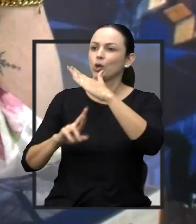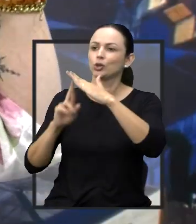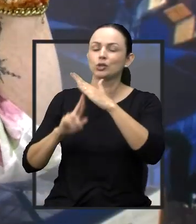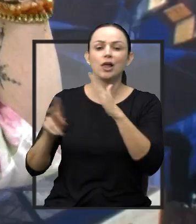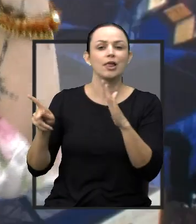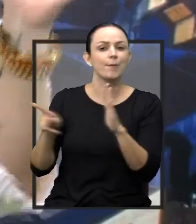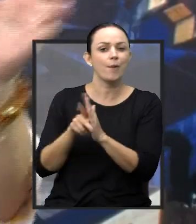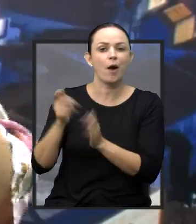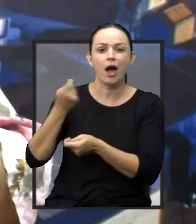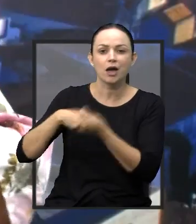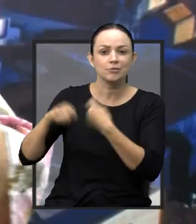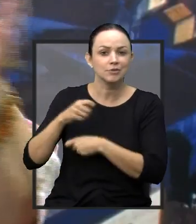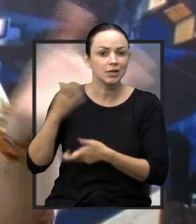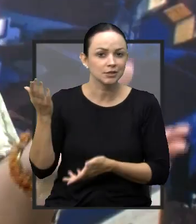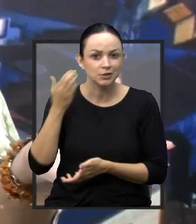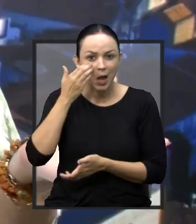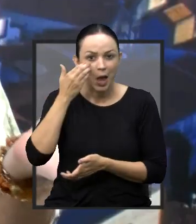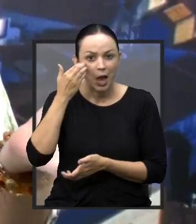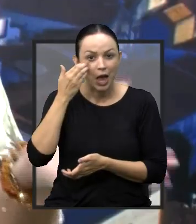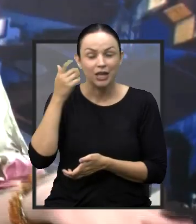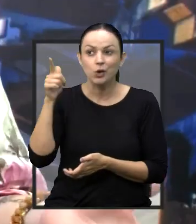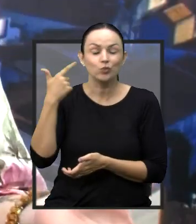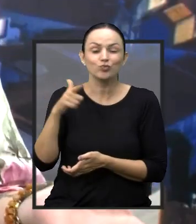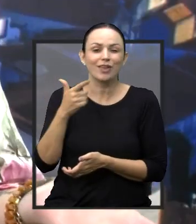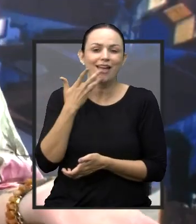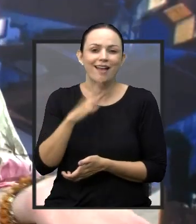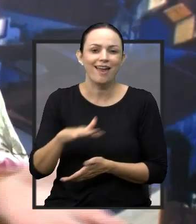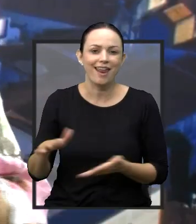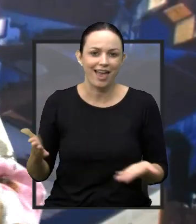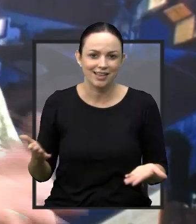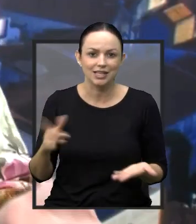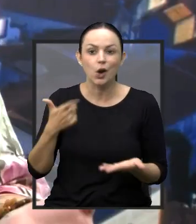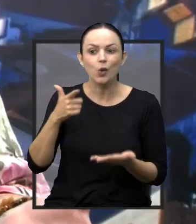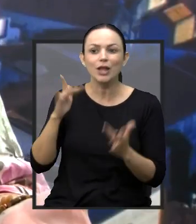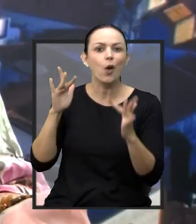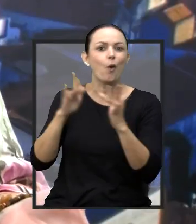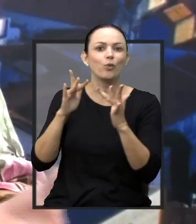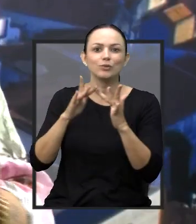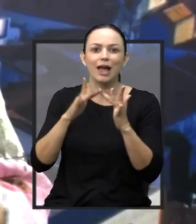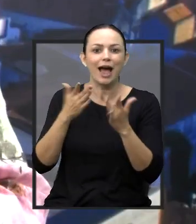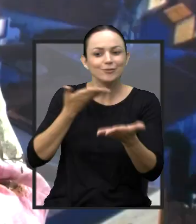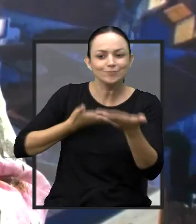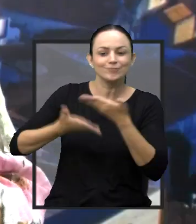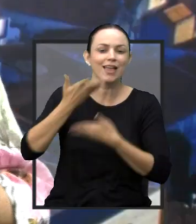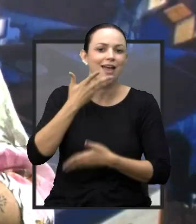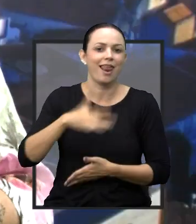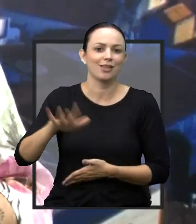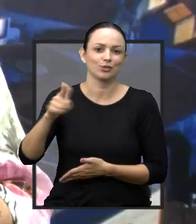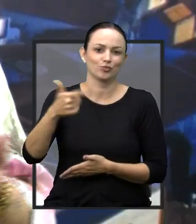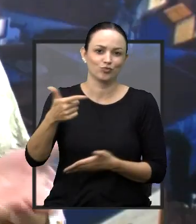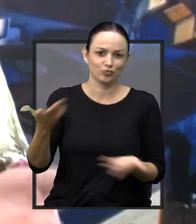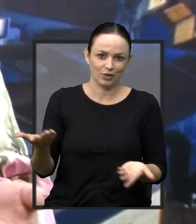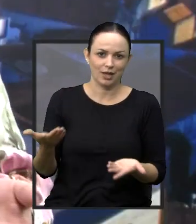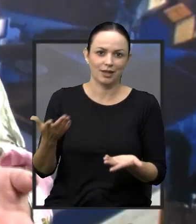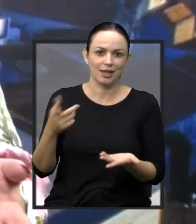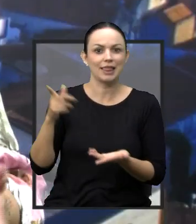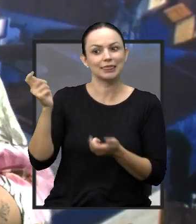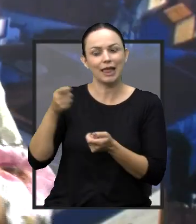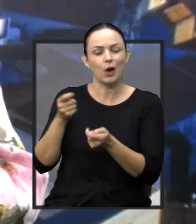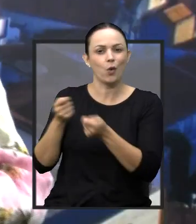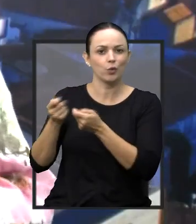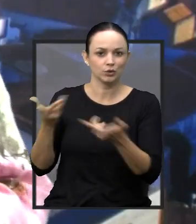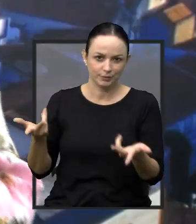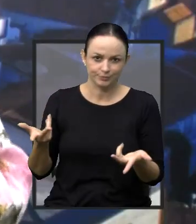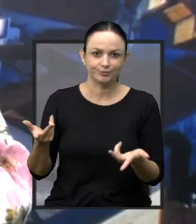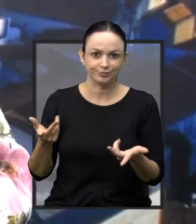a própria administração aqui, que não tem crianças, né? O convívio de crianças é uma situação bem mais